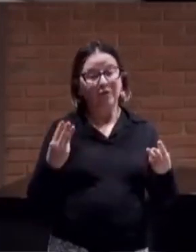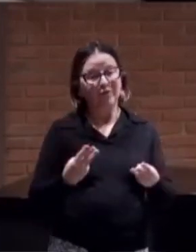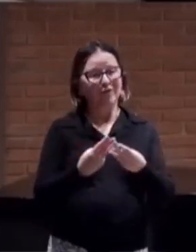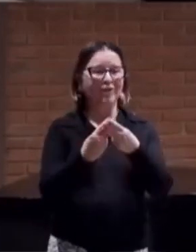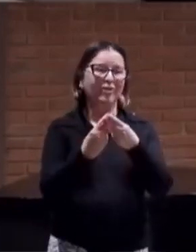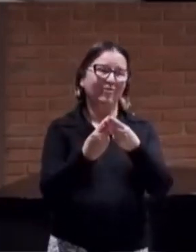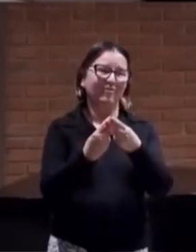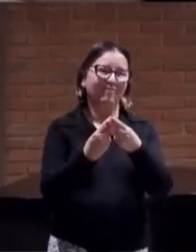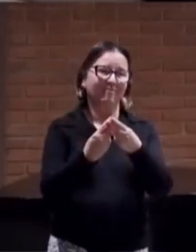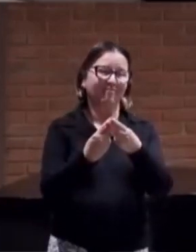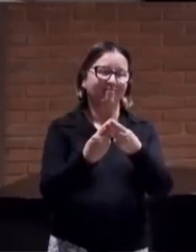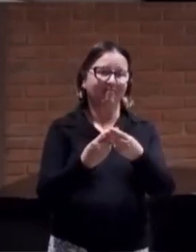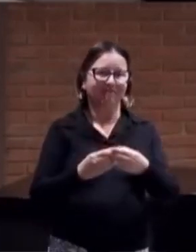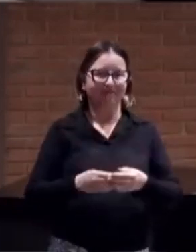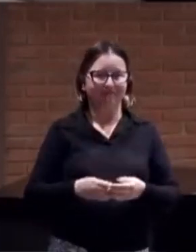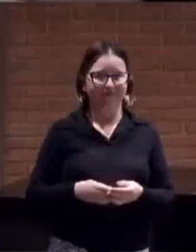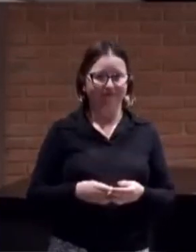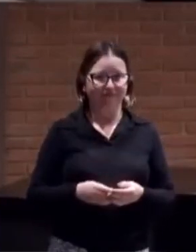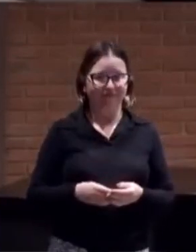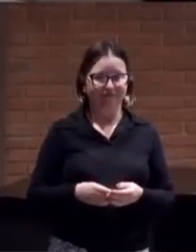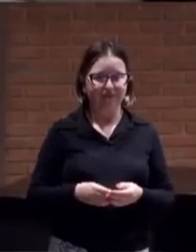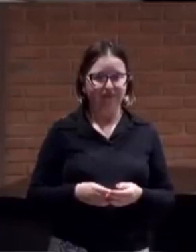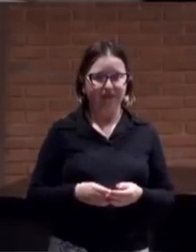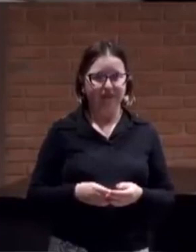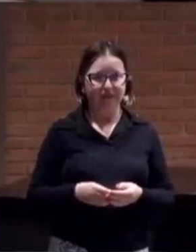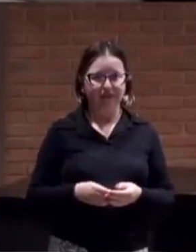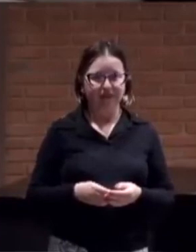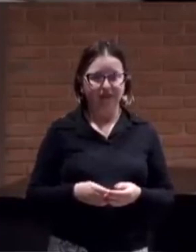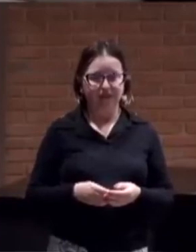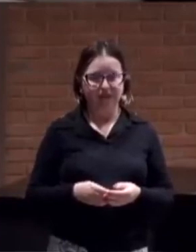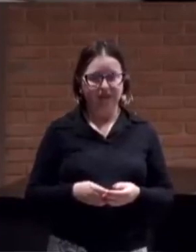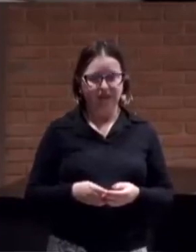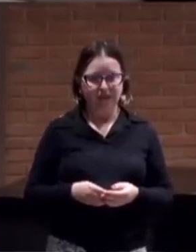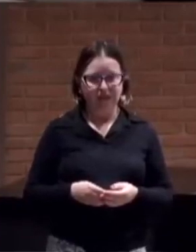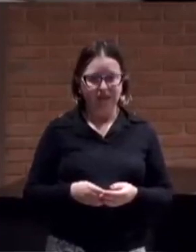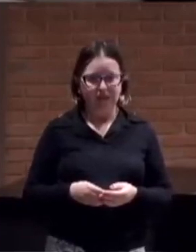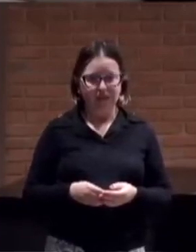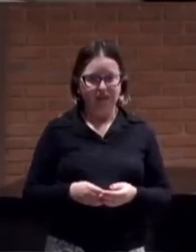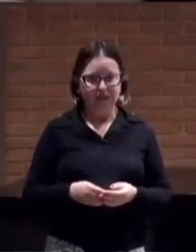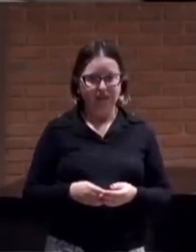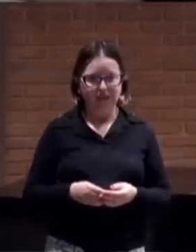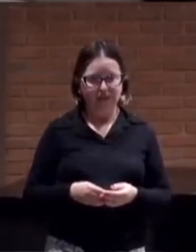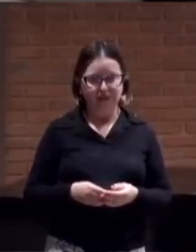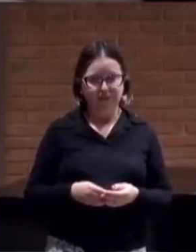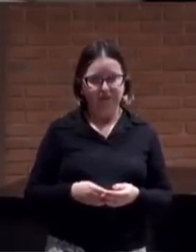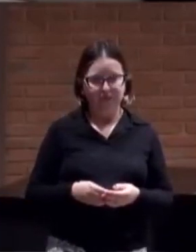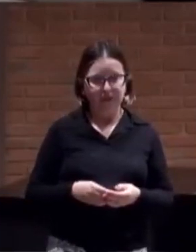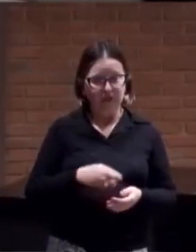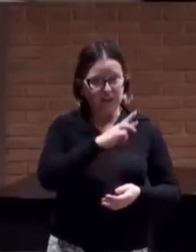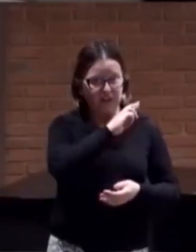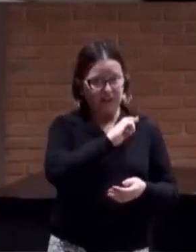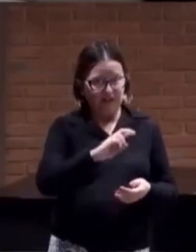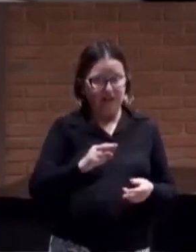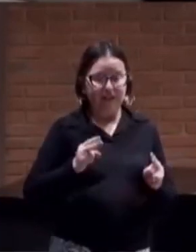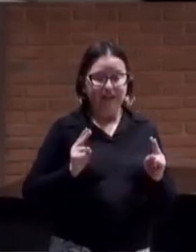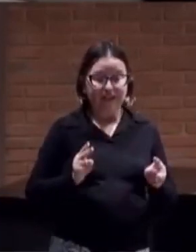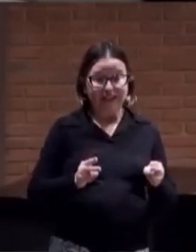O fanatismo sempre considerou saudável a matança dos que são considerados